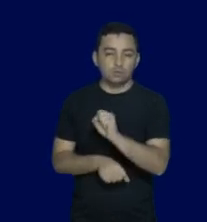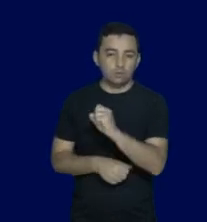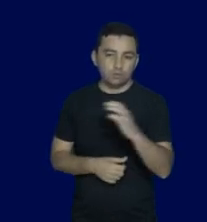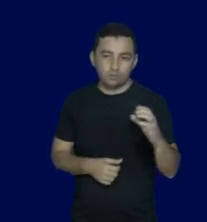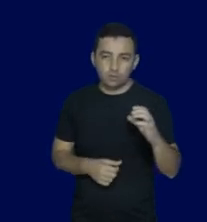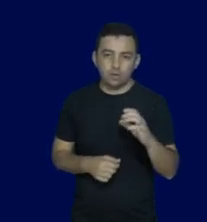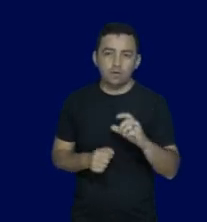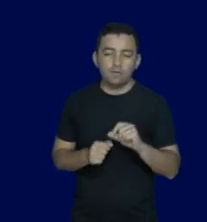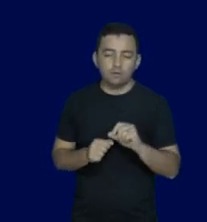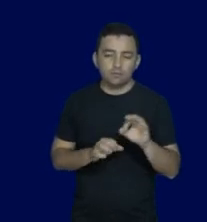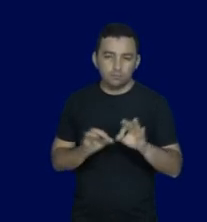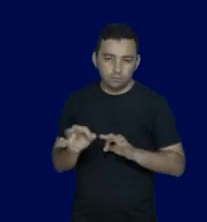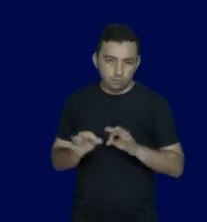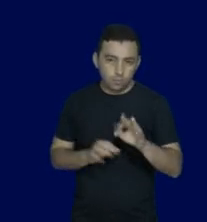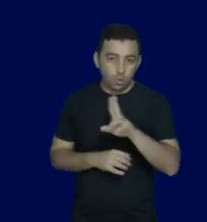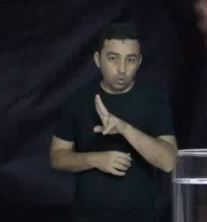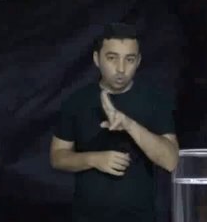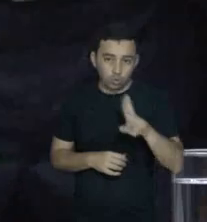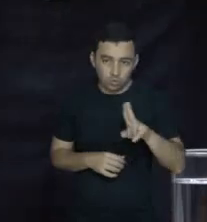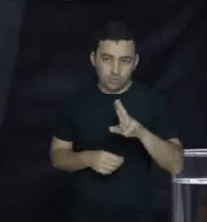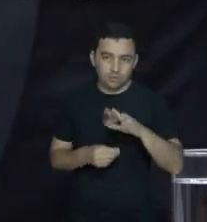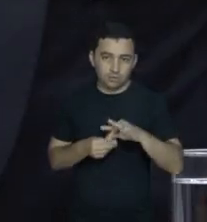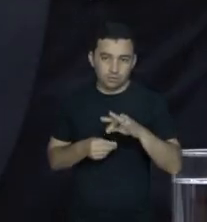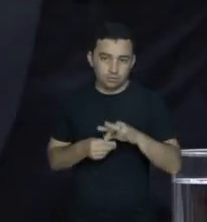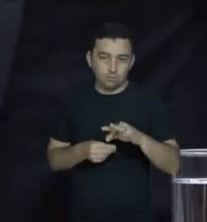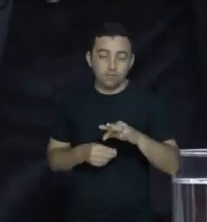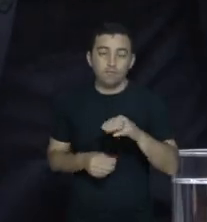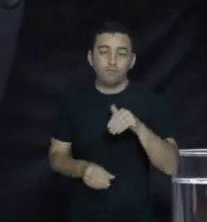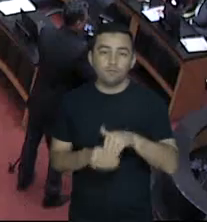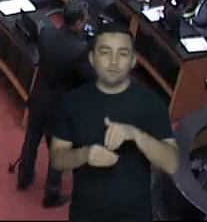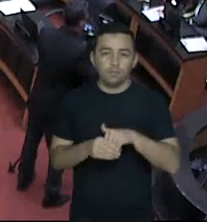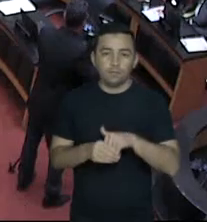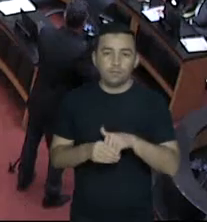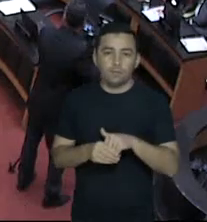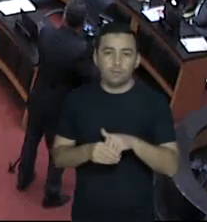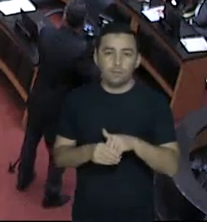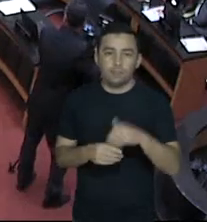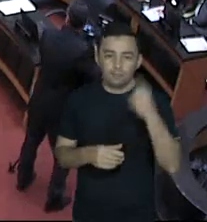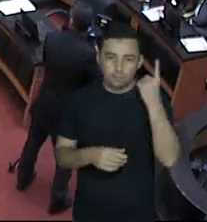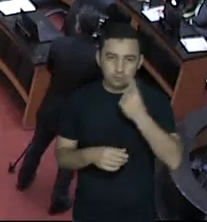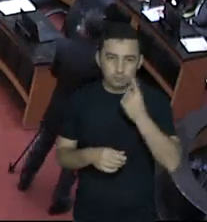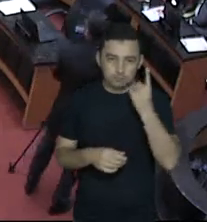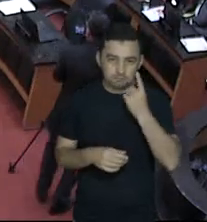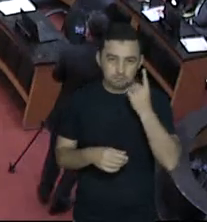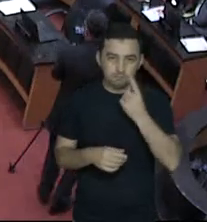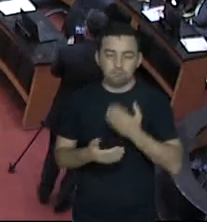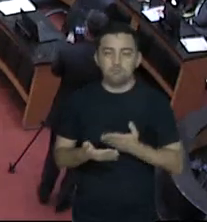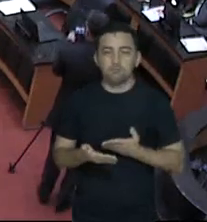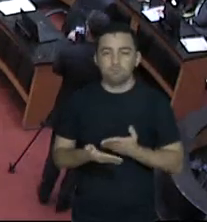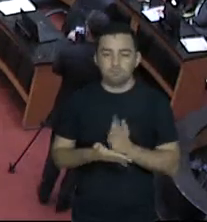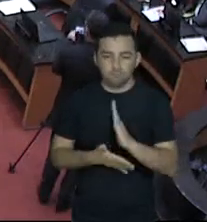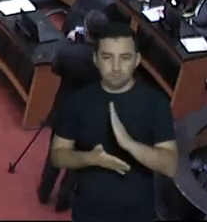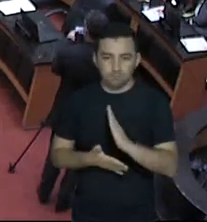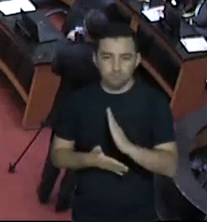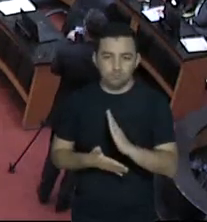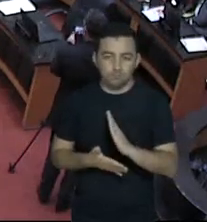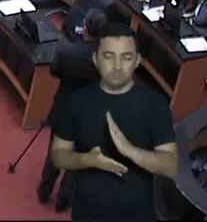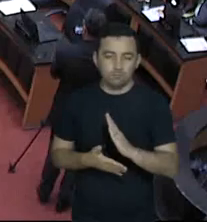fazer constar nele o nome de tal entidade. Em votação. Deputados que aprovam, permaneçam como se encontram.